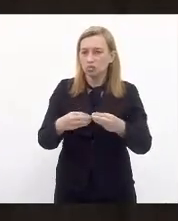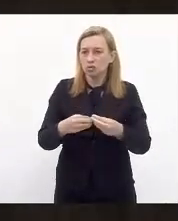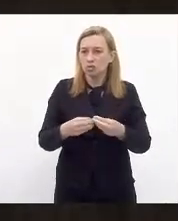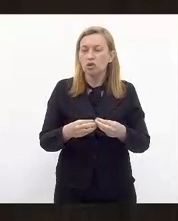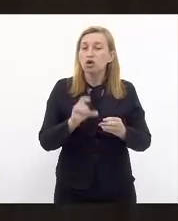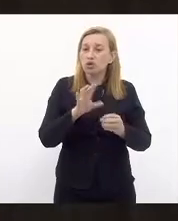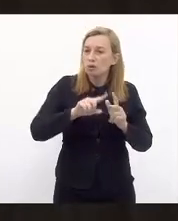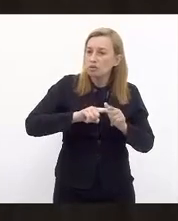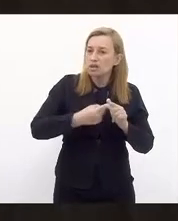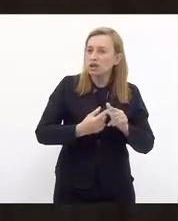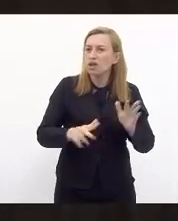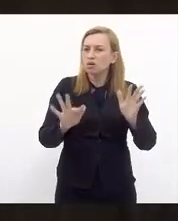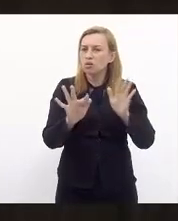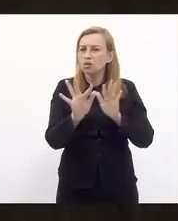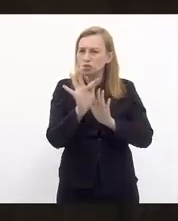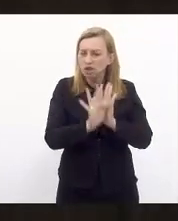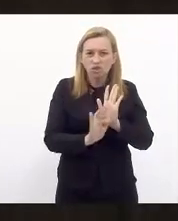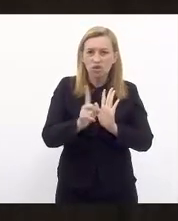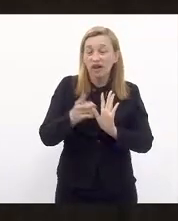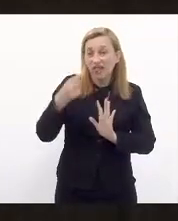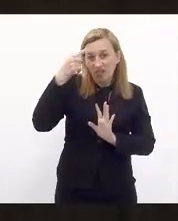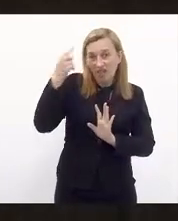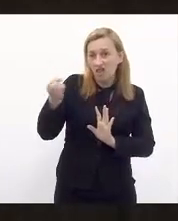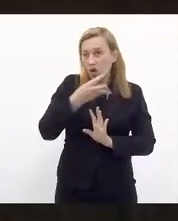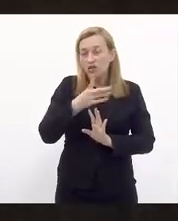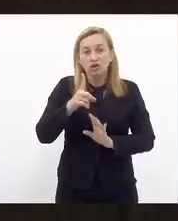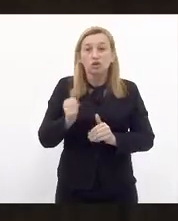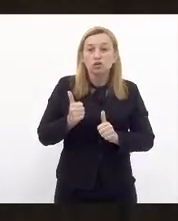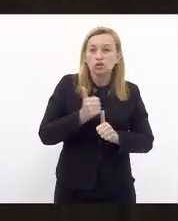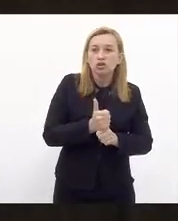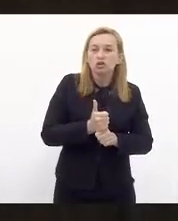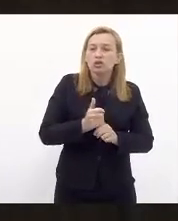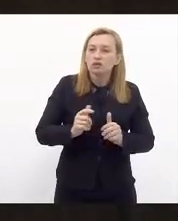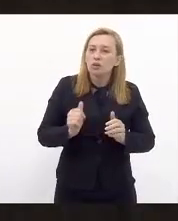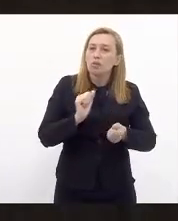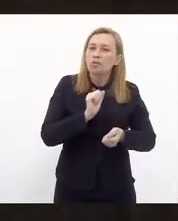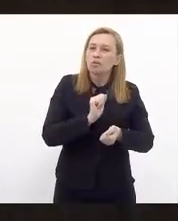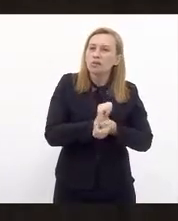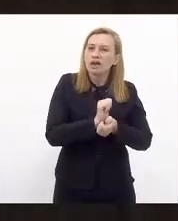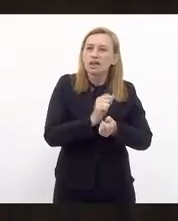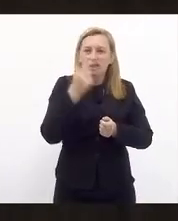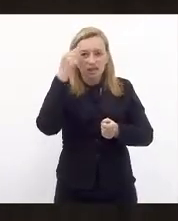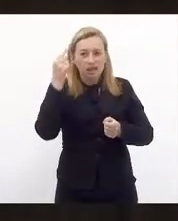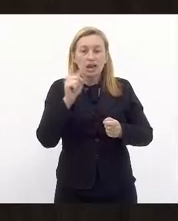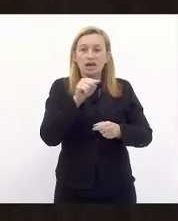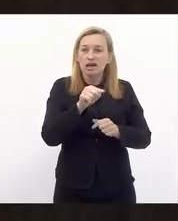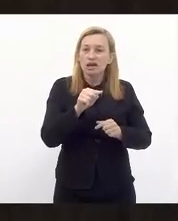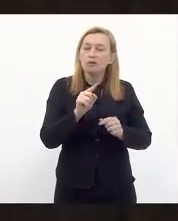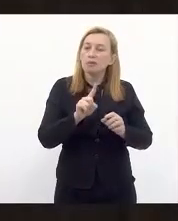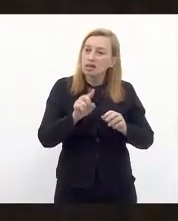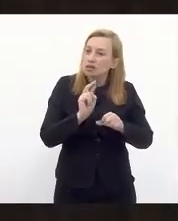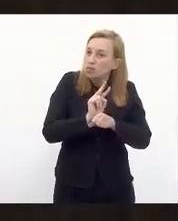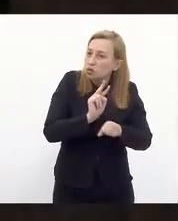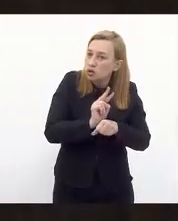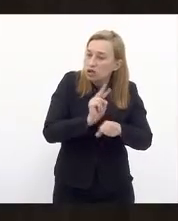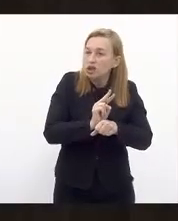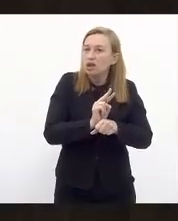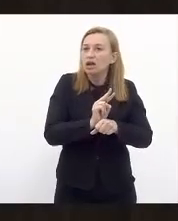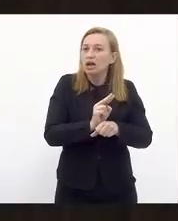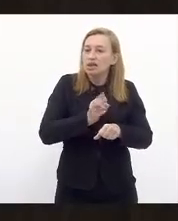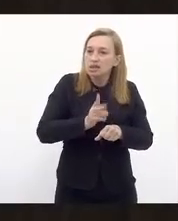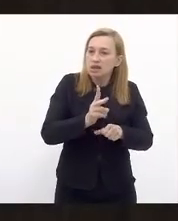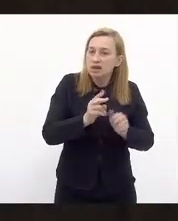falou é só para ajustar o texto uma ideia nova não porque na hora de fazer o substitutivo ficou trancado essa ideia aqui mas a ideia é monitorar e